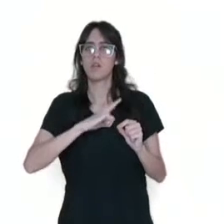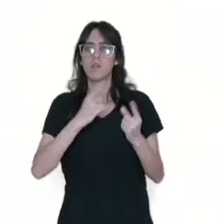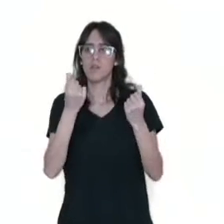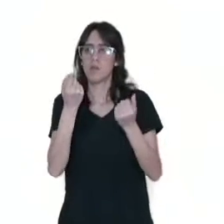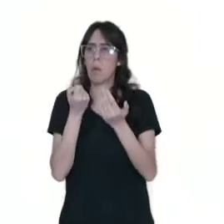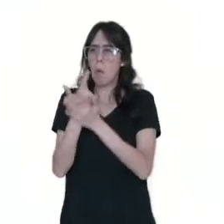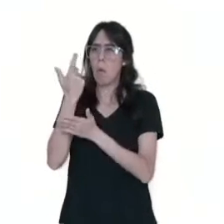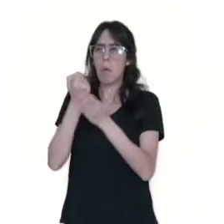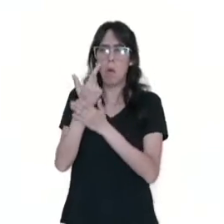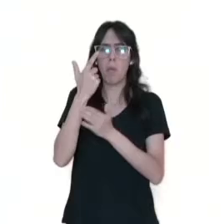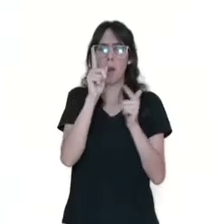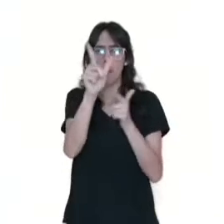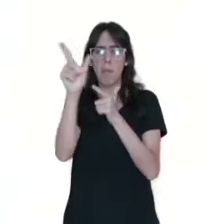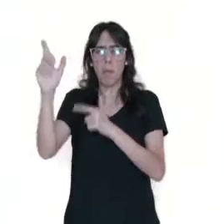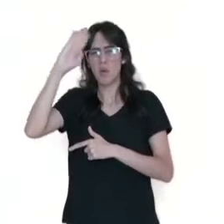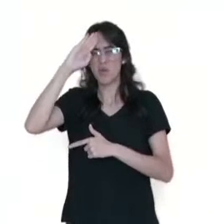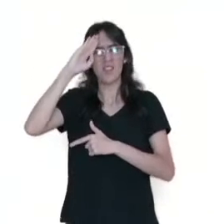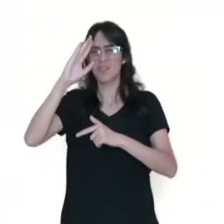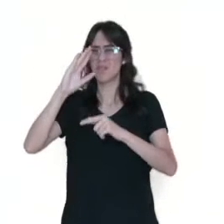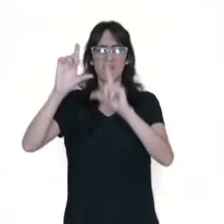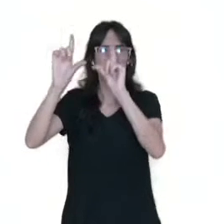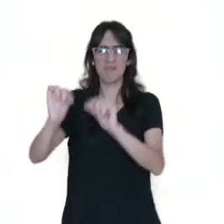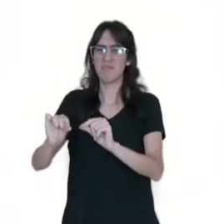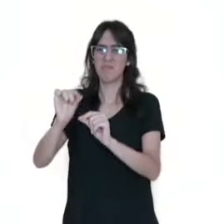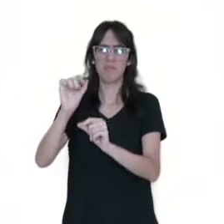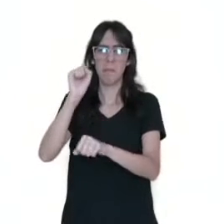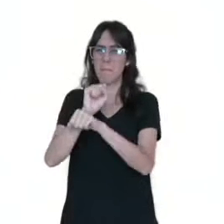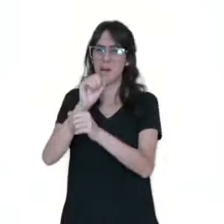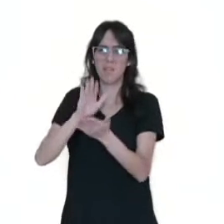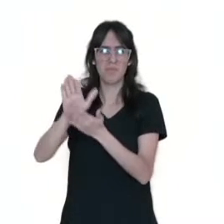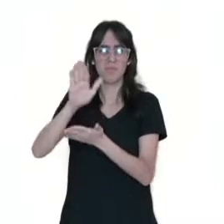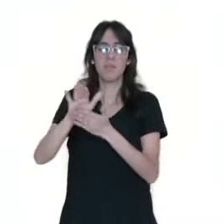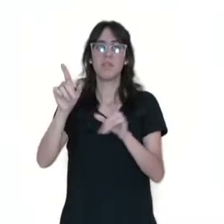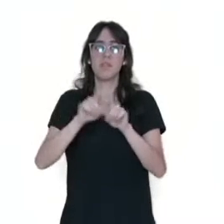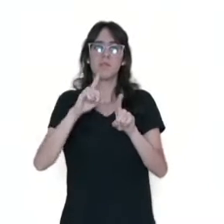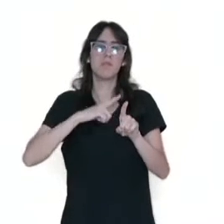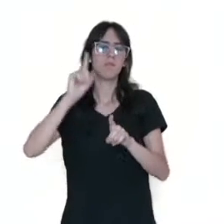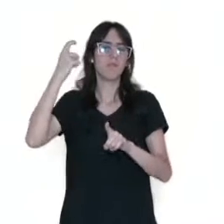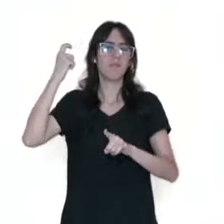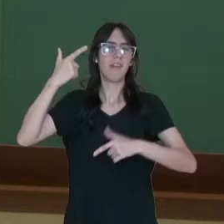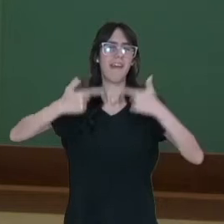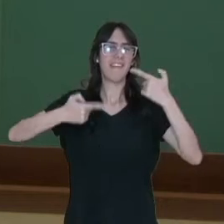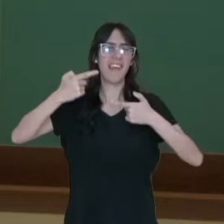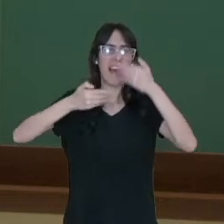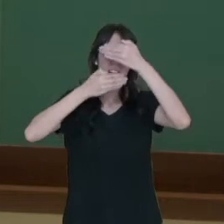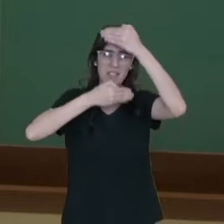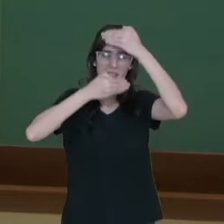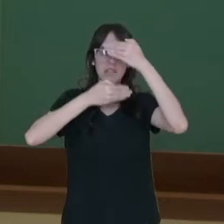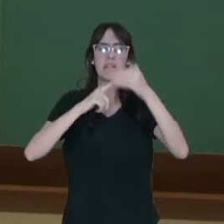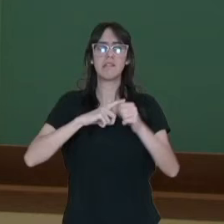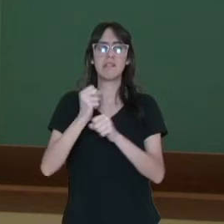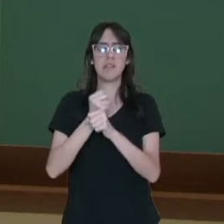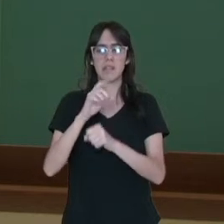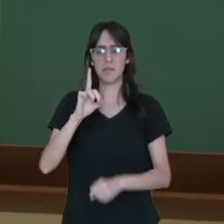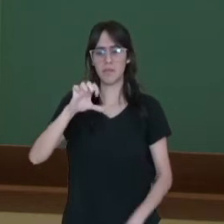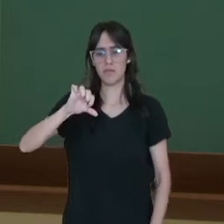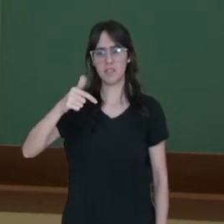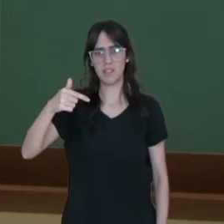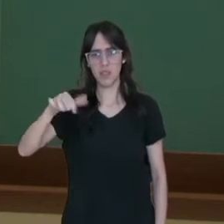e soldados, retirada das tropas da União Soviética lá da Guerra do Afeganistão, onde estavam desde